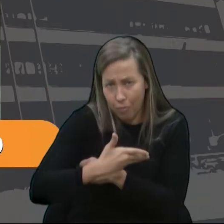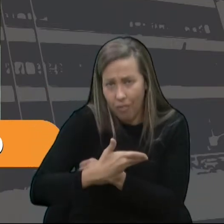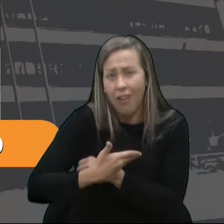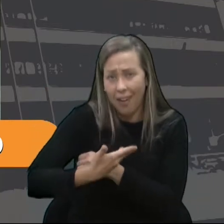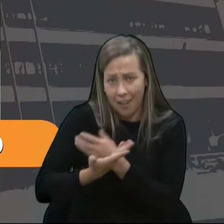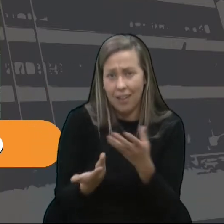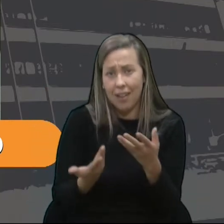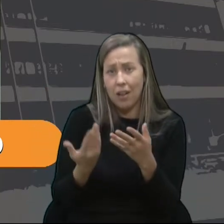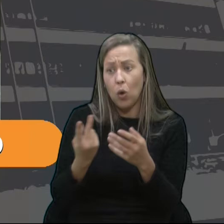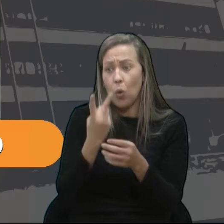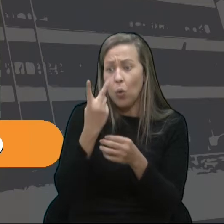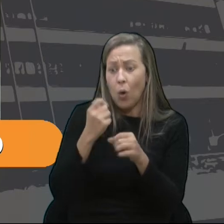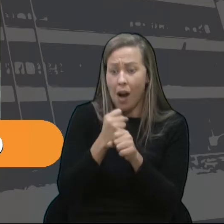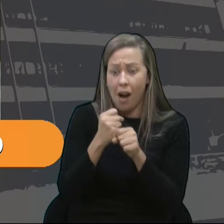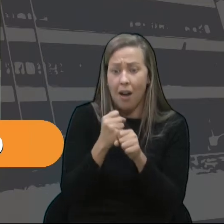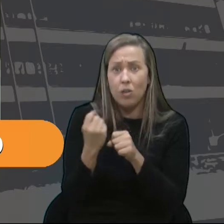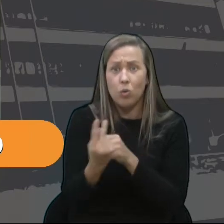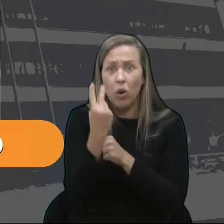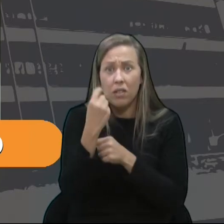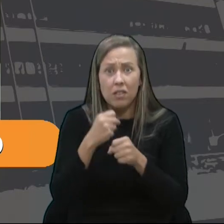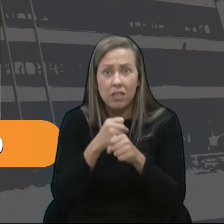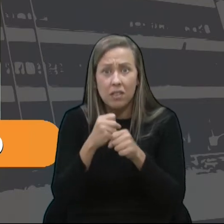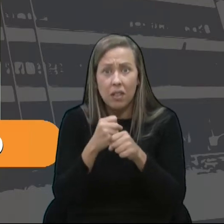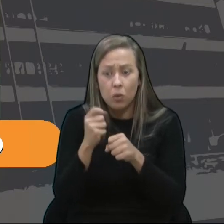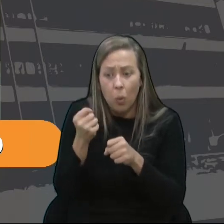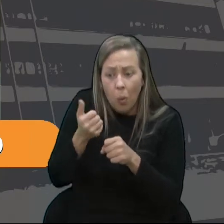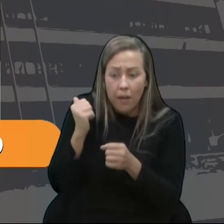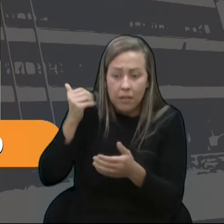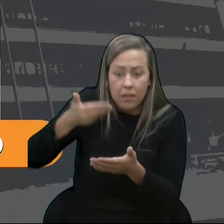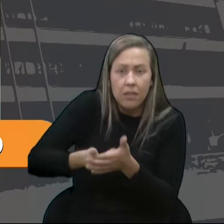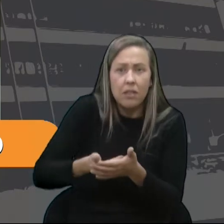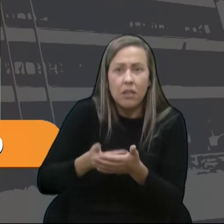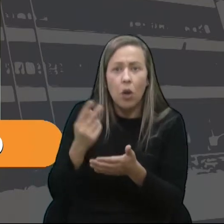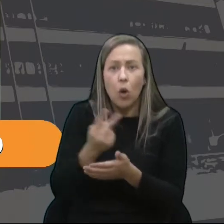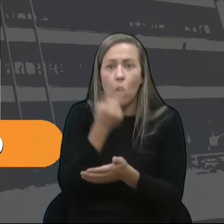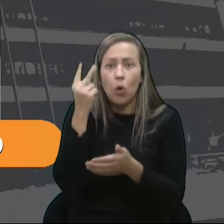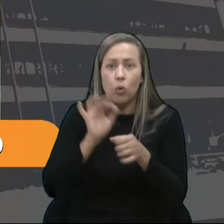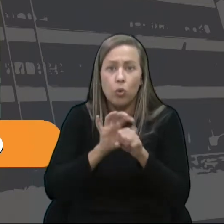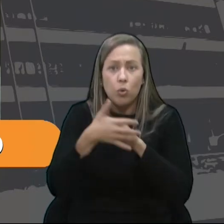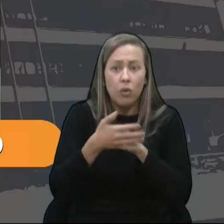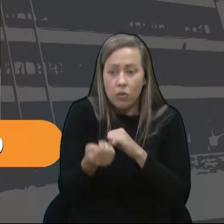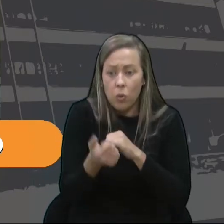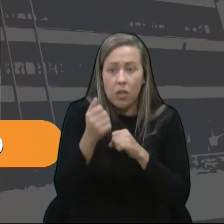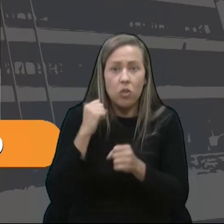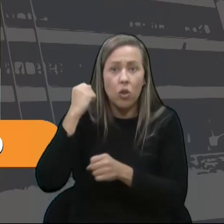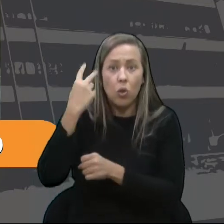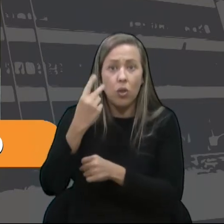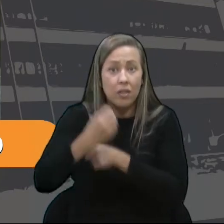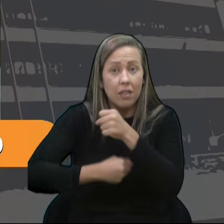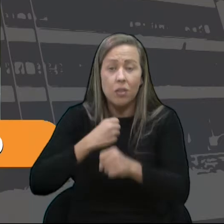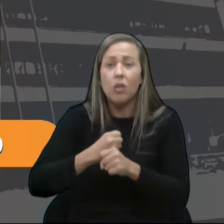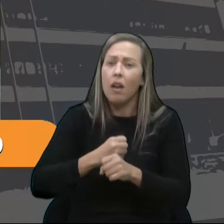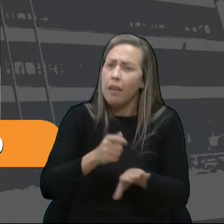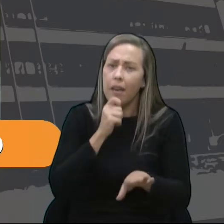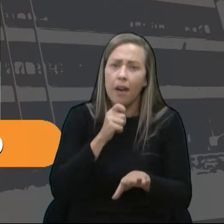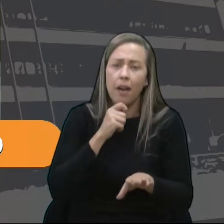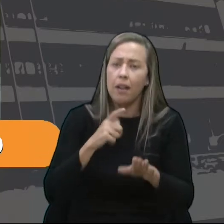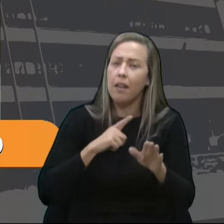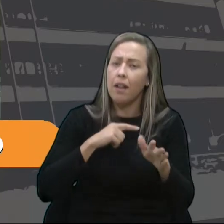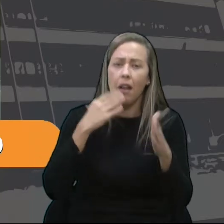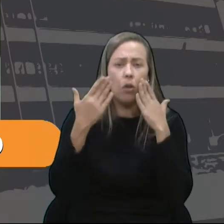no 2º ano, já quase completando o 2º ano da pandemia, e ainda existem dúvidas.